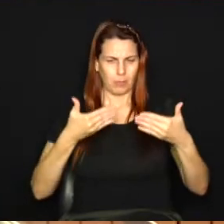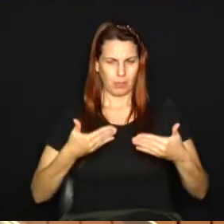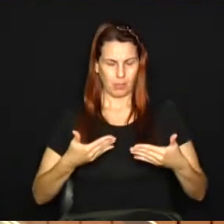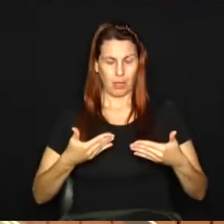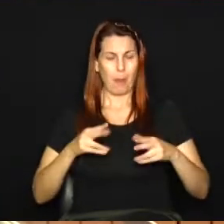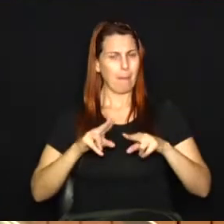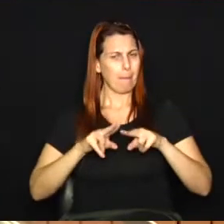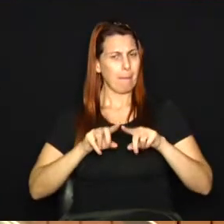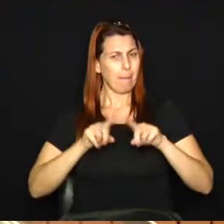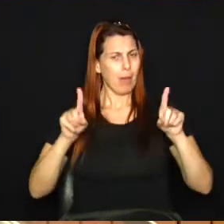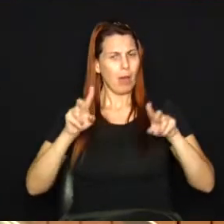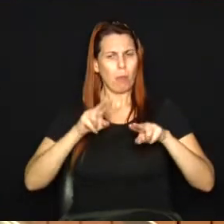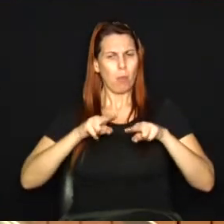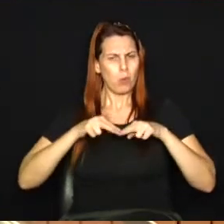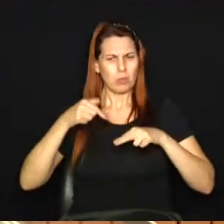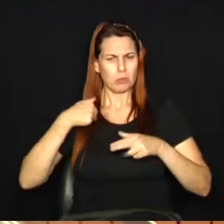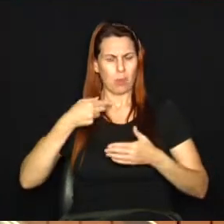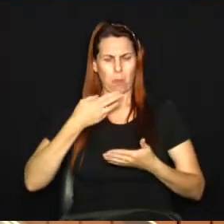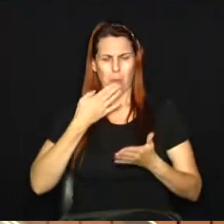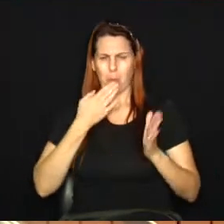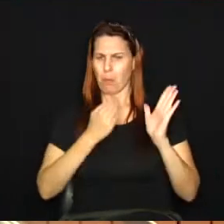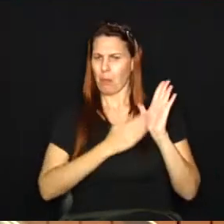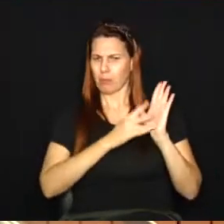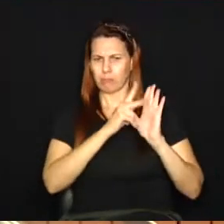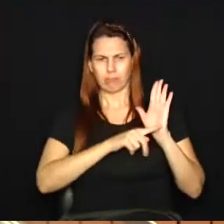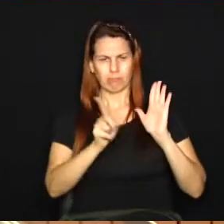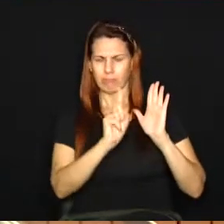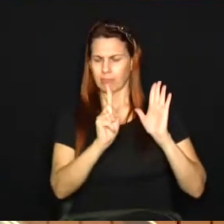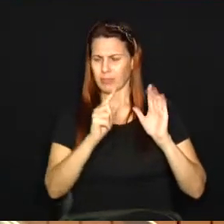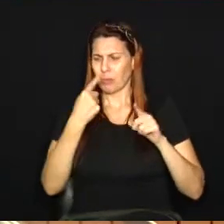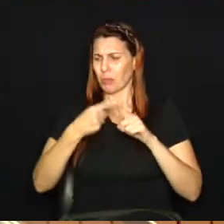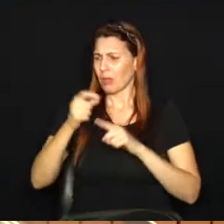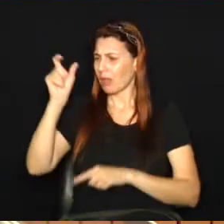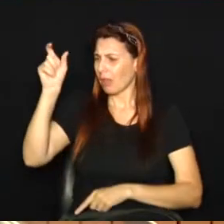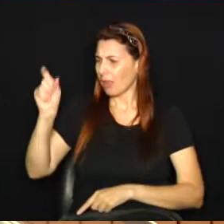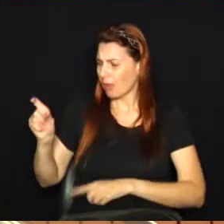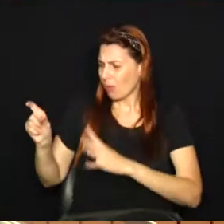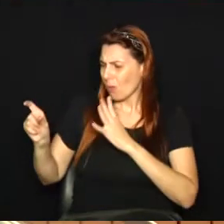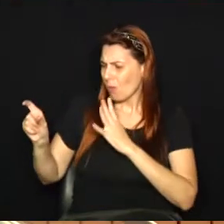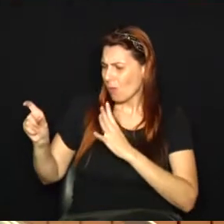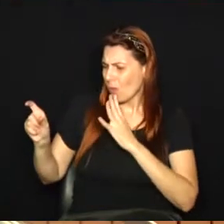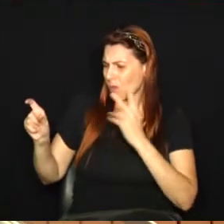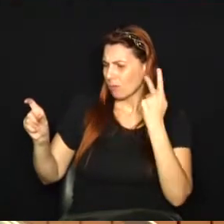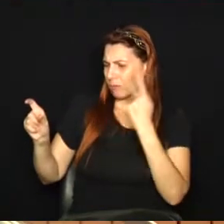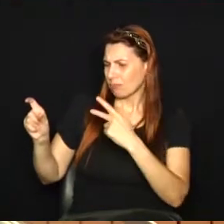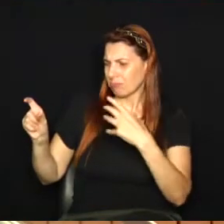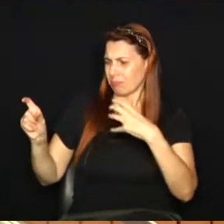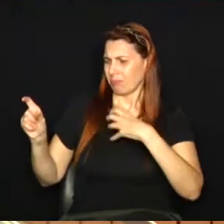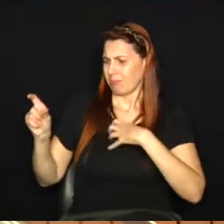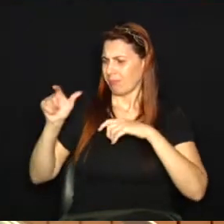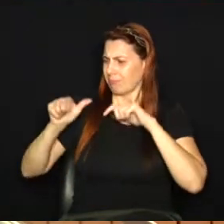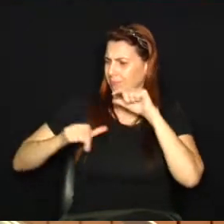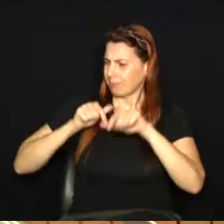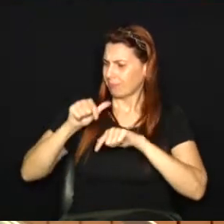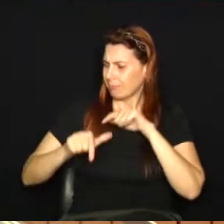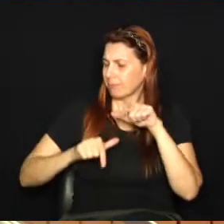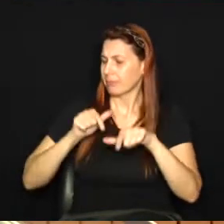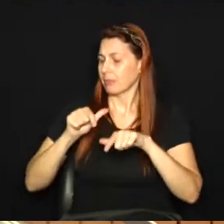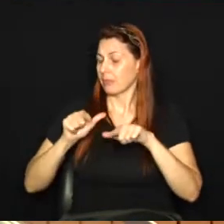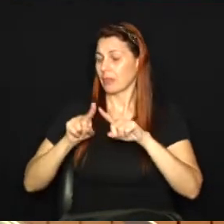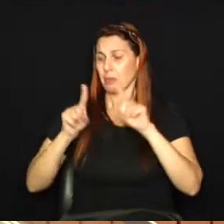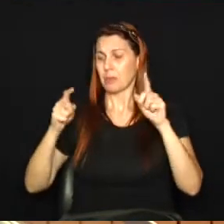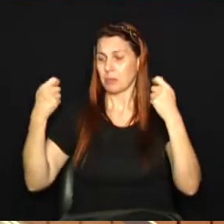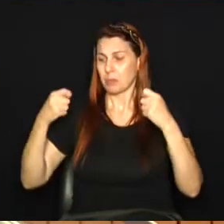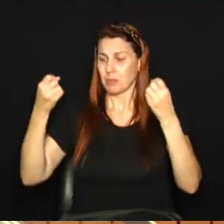eu propus, foi pela pessoa que você é, pelo que eu conheci do seu trabalho, mas nós temos que citar aqui